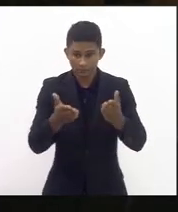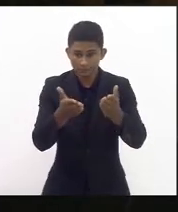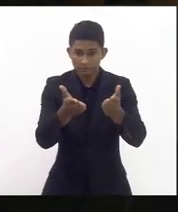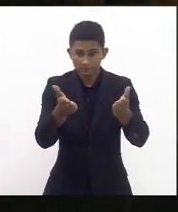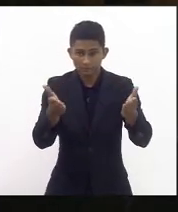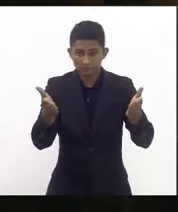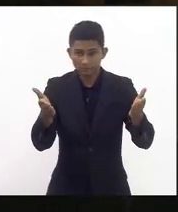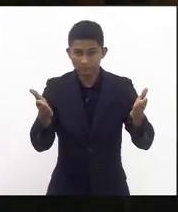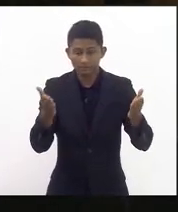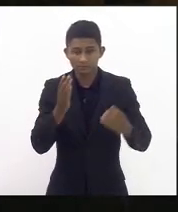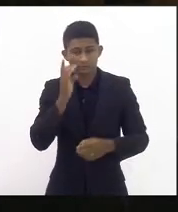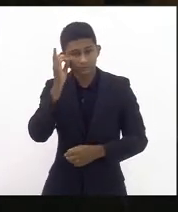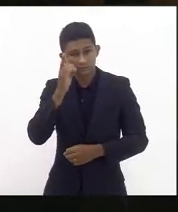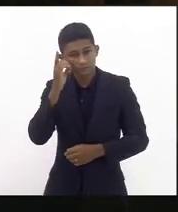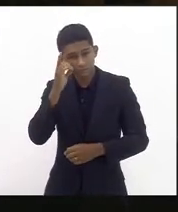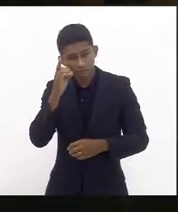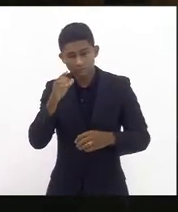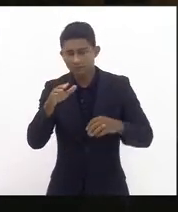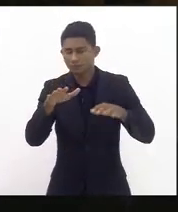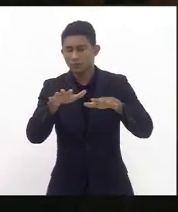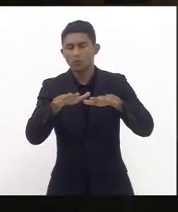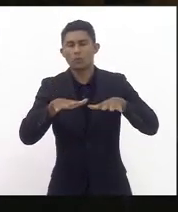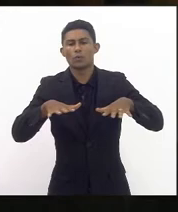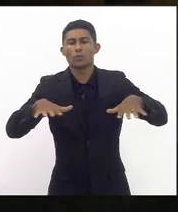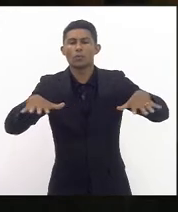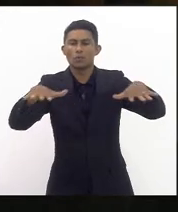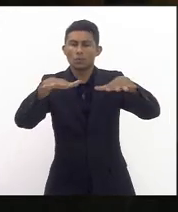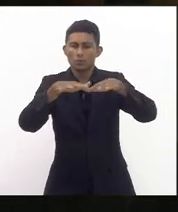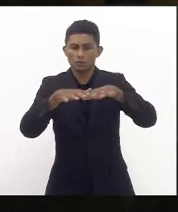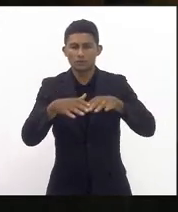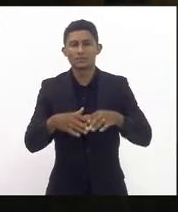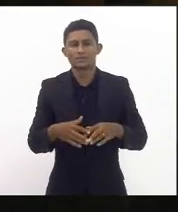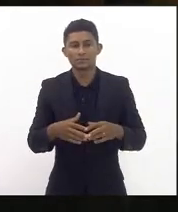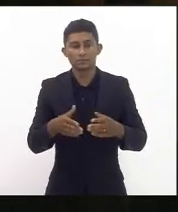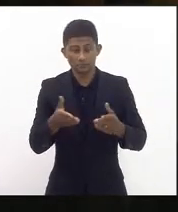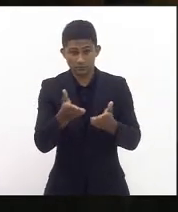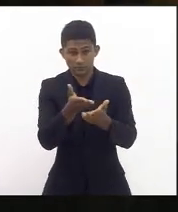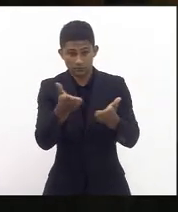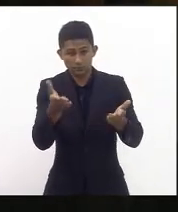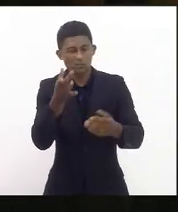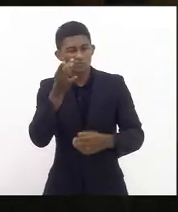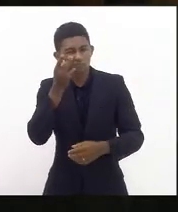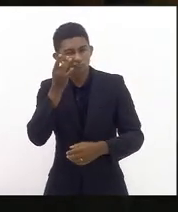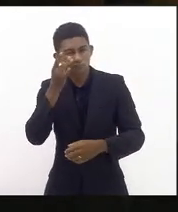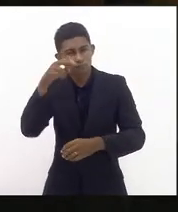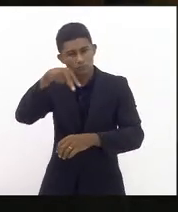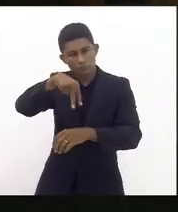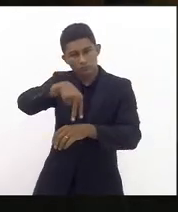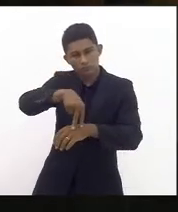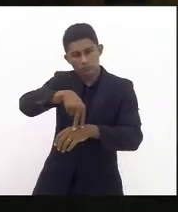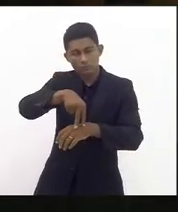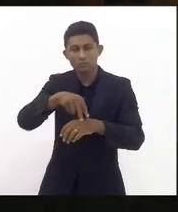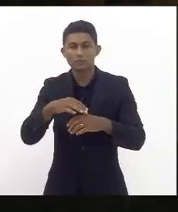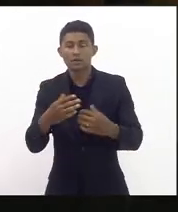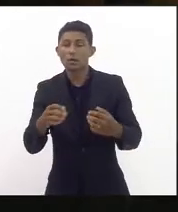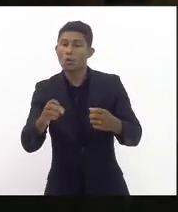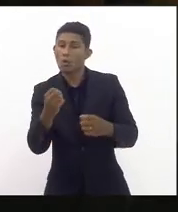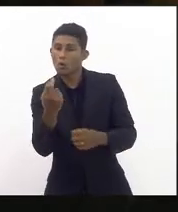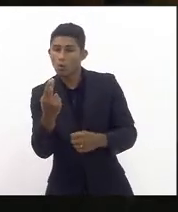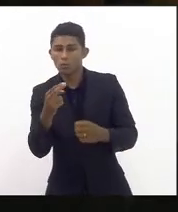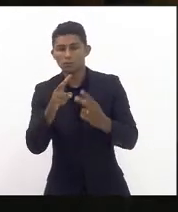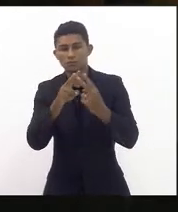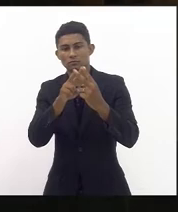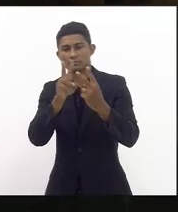senhores deputados que nos assistem de forma presencial ou de